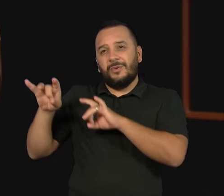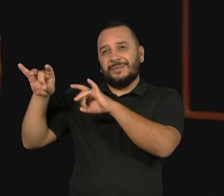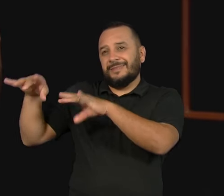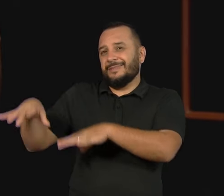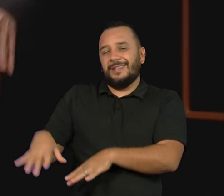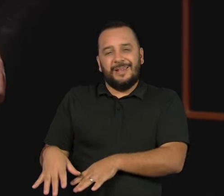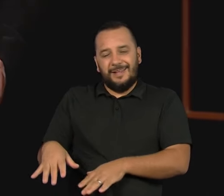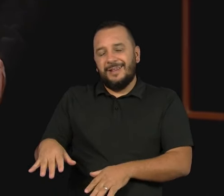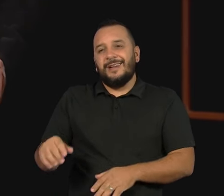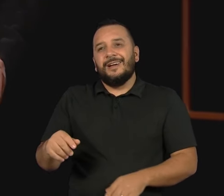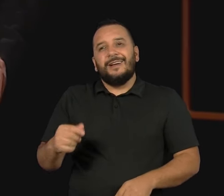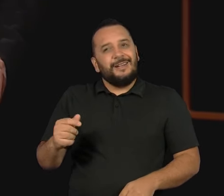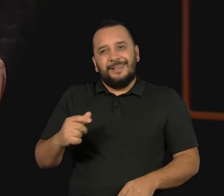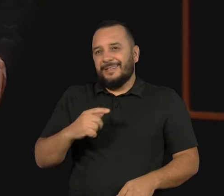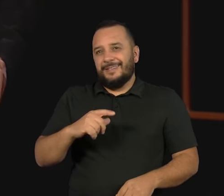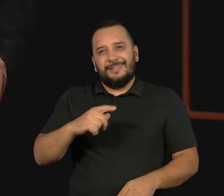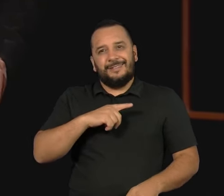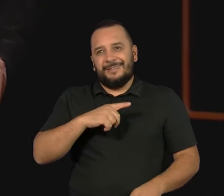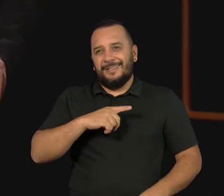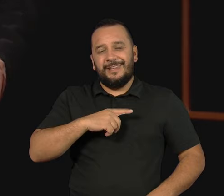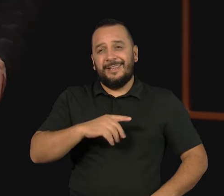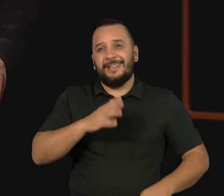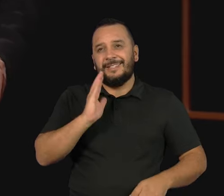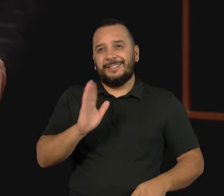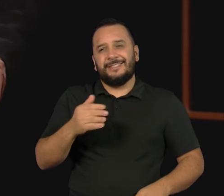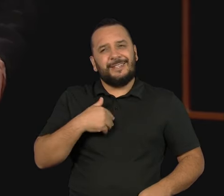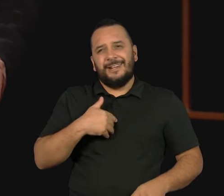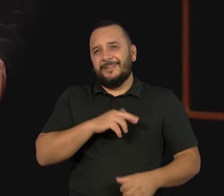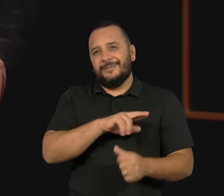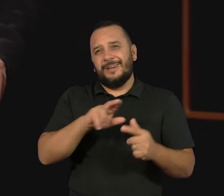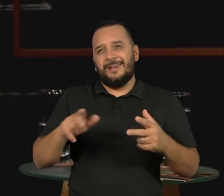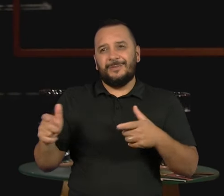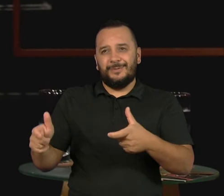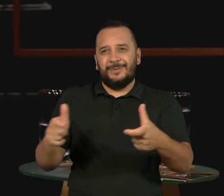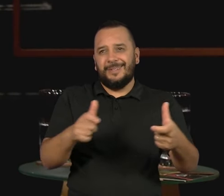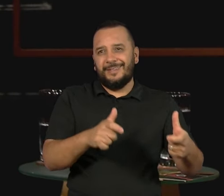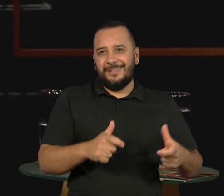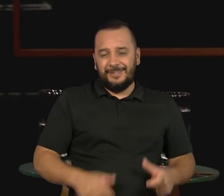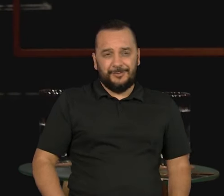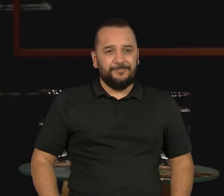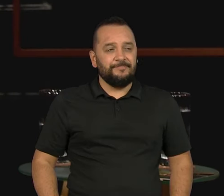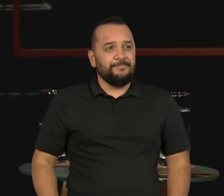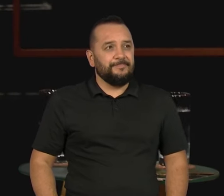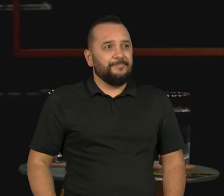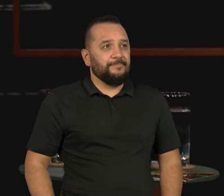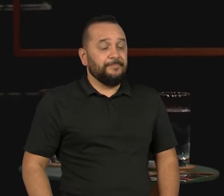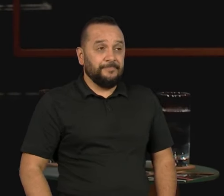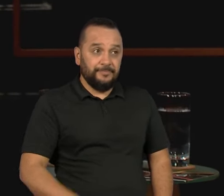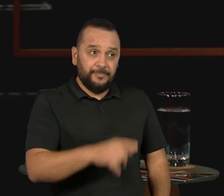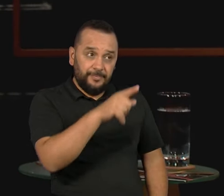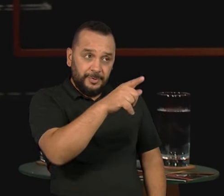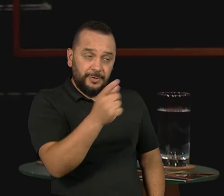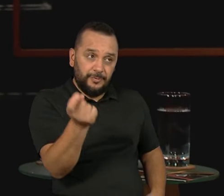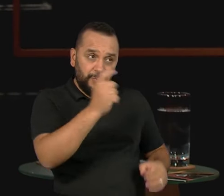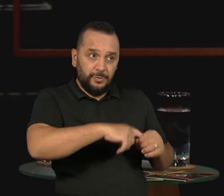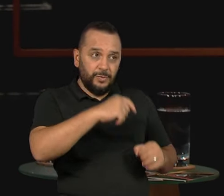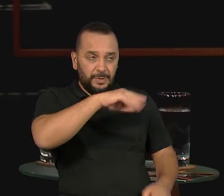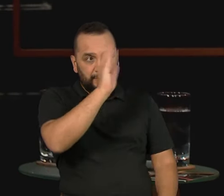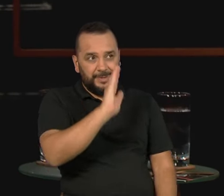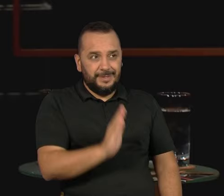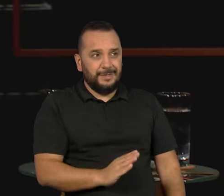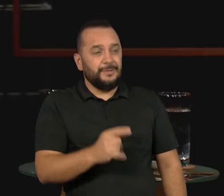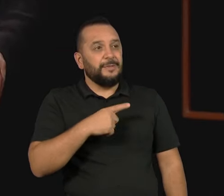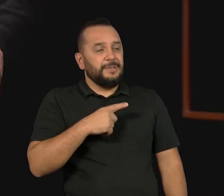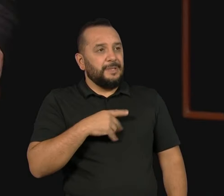enfim, do mundo inteiro. Rica, né? Agora, quando você voltou para o Brasil, você teve uma passagem pelo tablado,